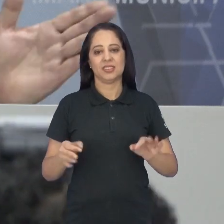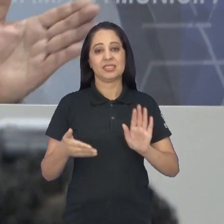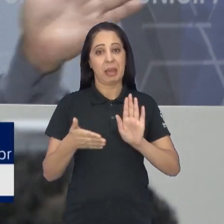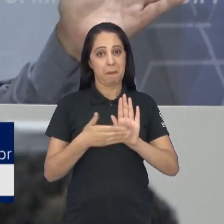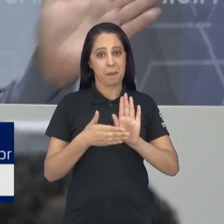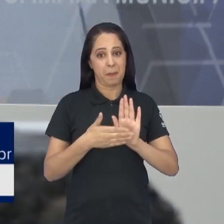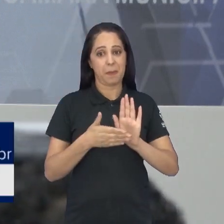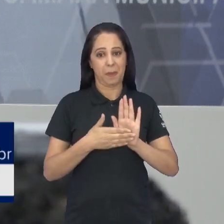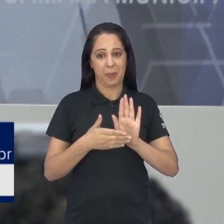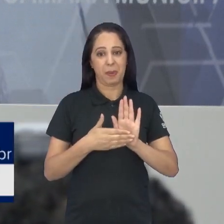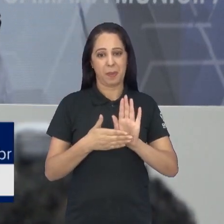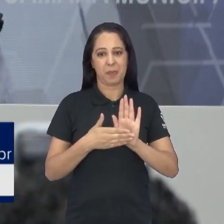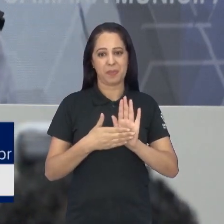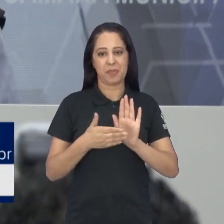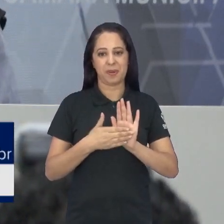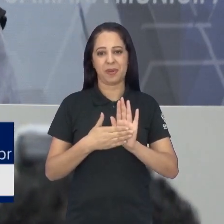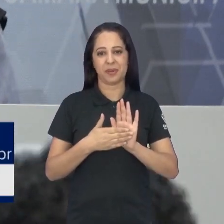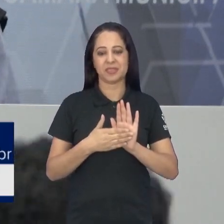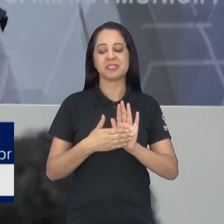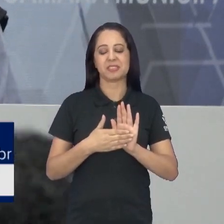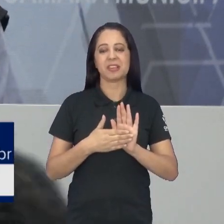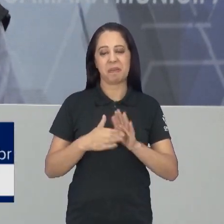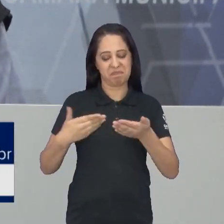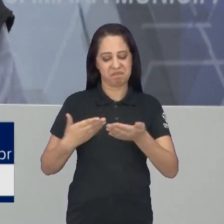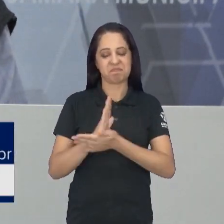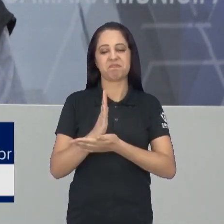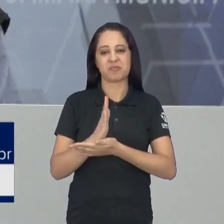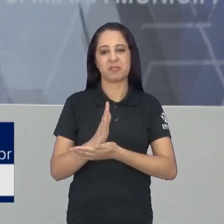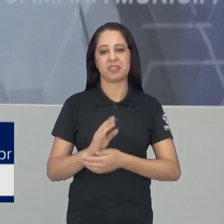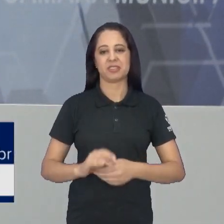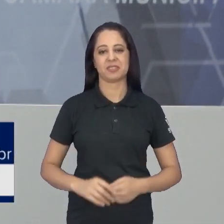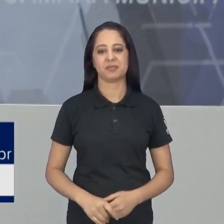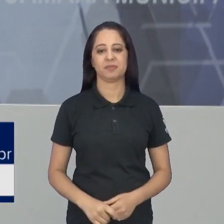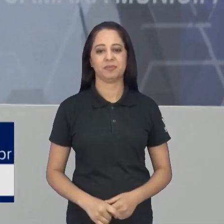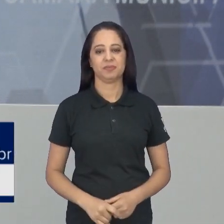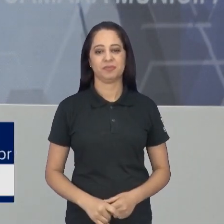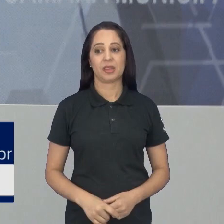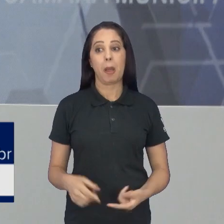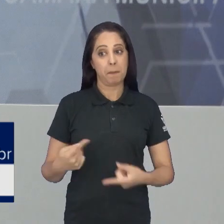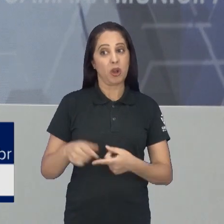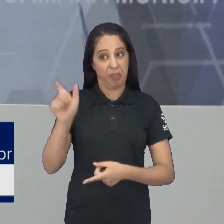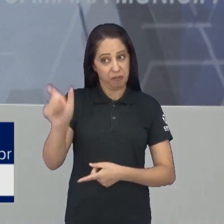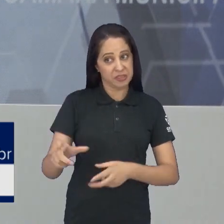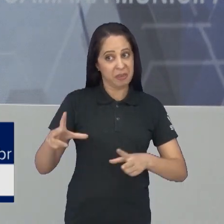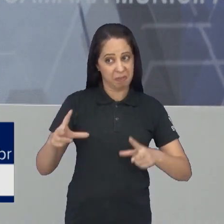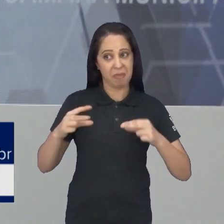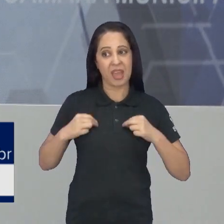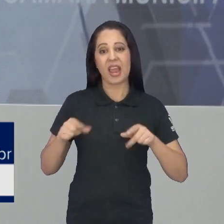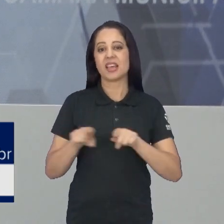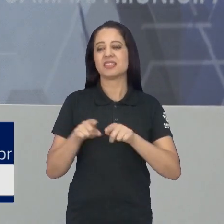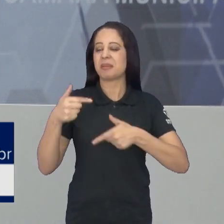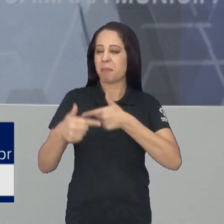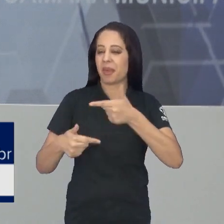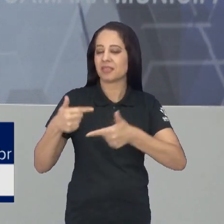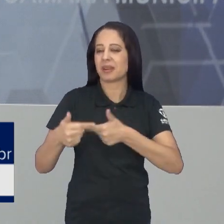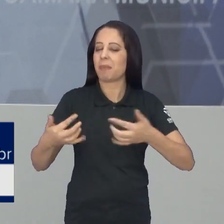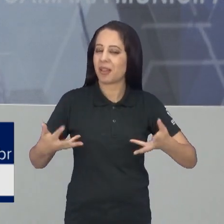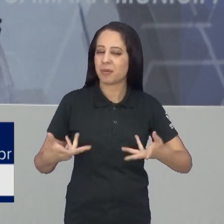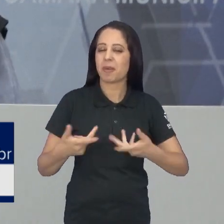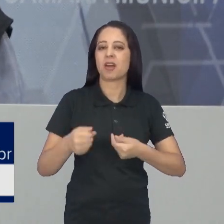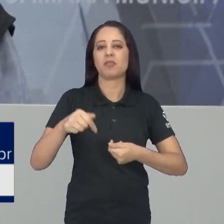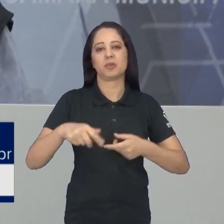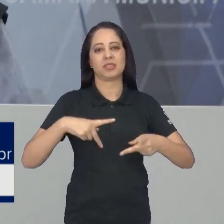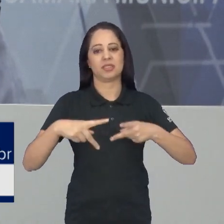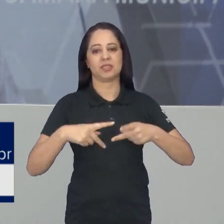do o vereador Zé Luiz será aprovado por unanimidade, por merecimento e pelo grande serviço que vocês fazem para a nossa